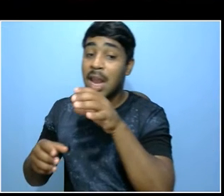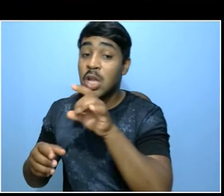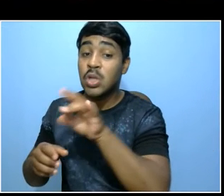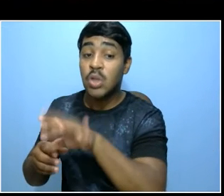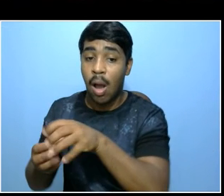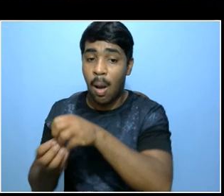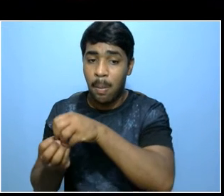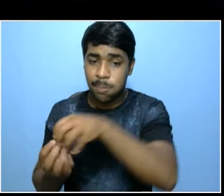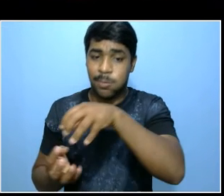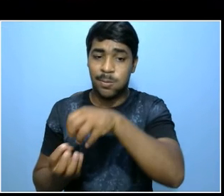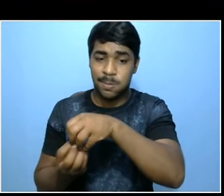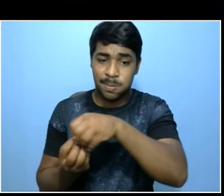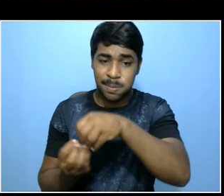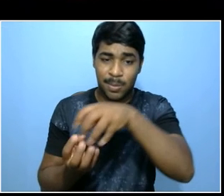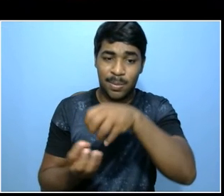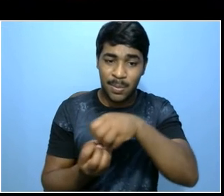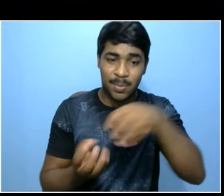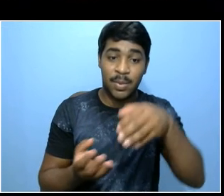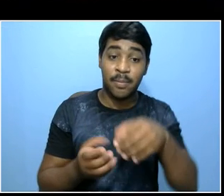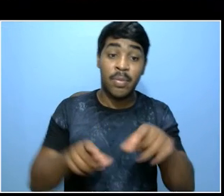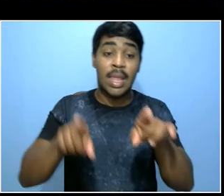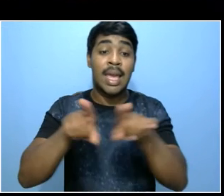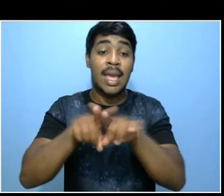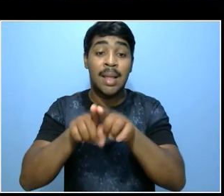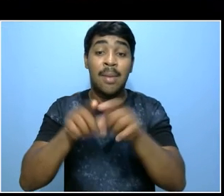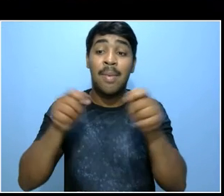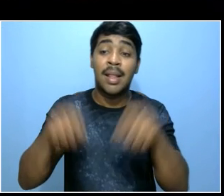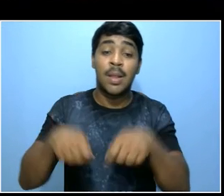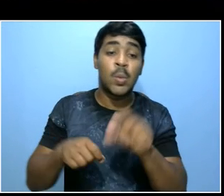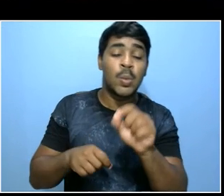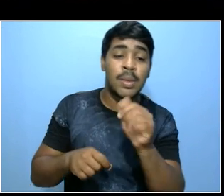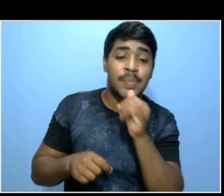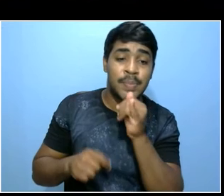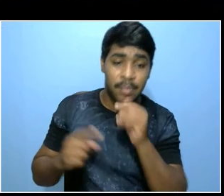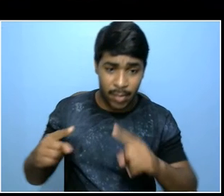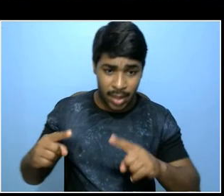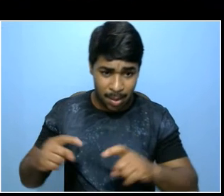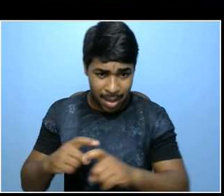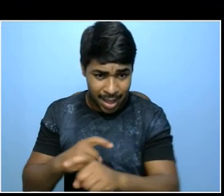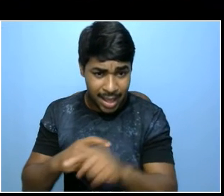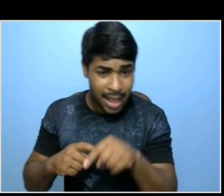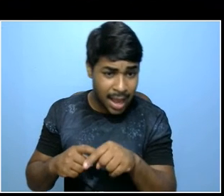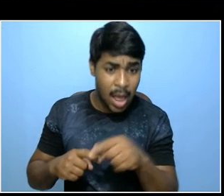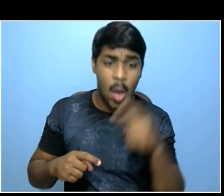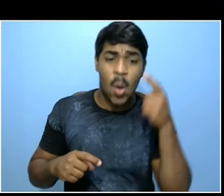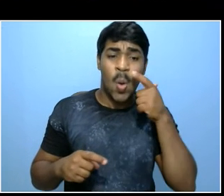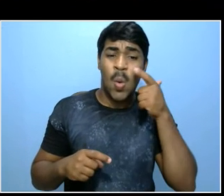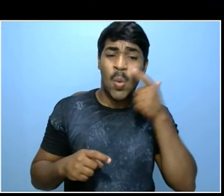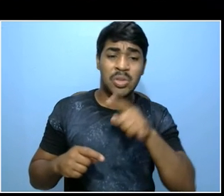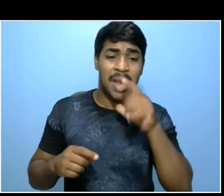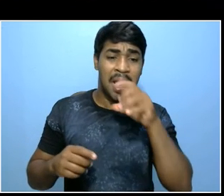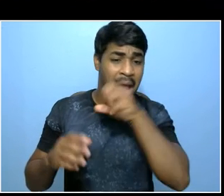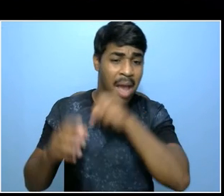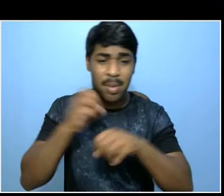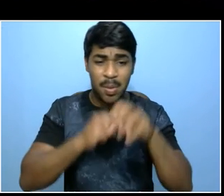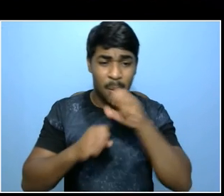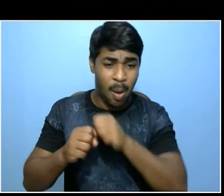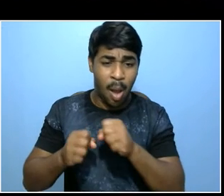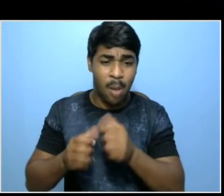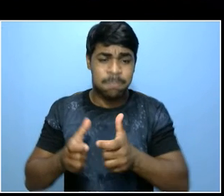tá? E o tamanho da prole também. Então, imagine, uma bactéria, ela produz uma infinidade de outras bactérias, tá?